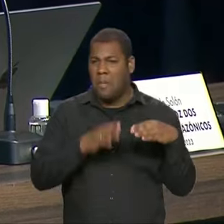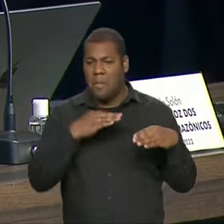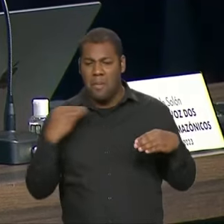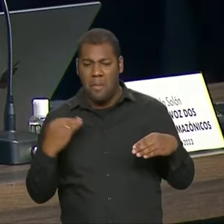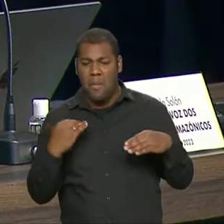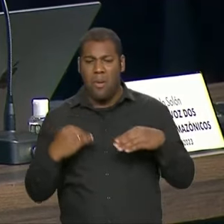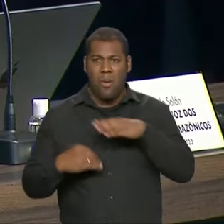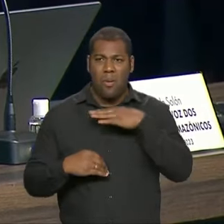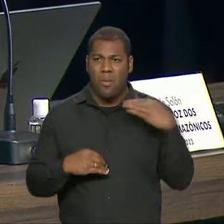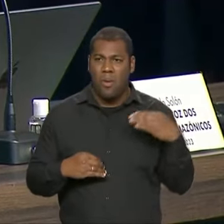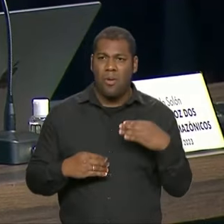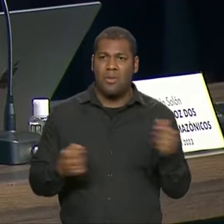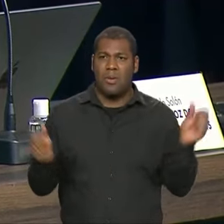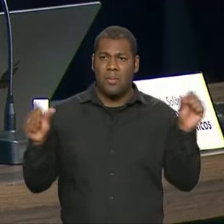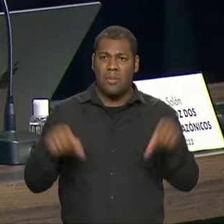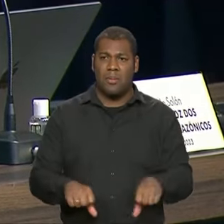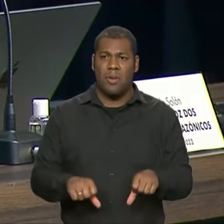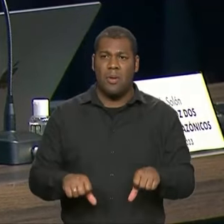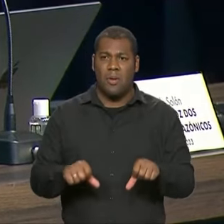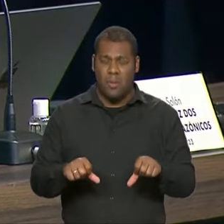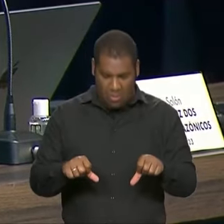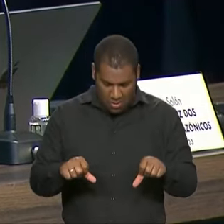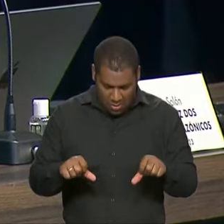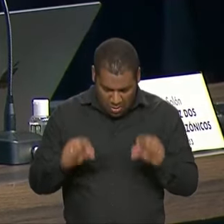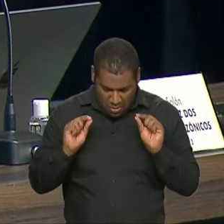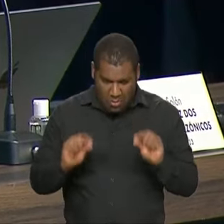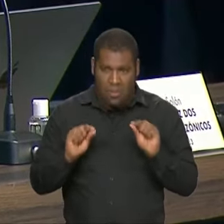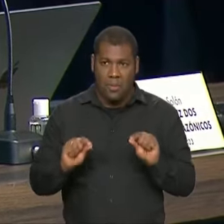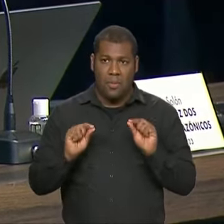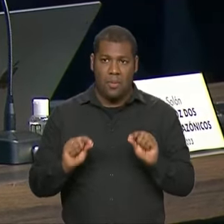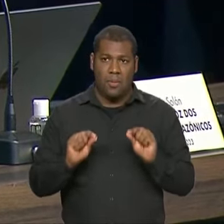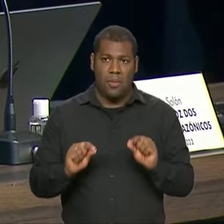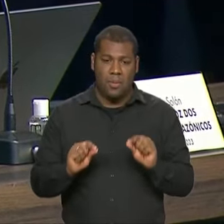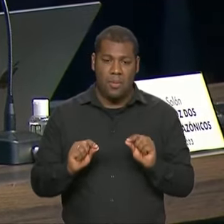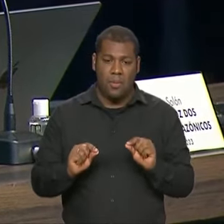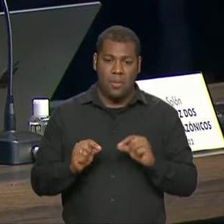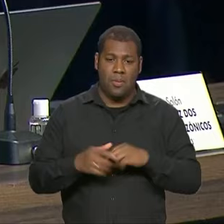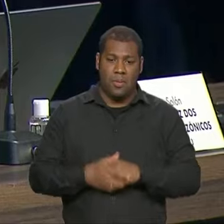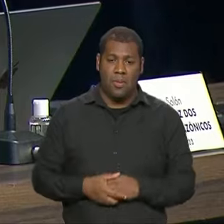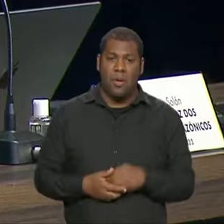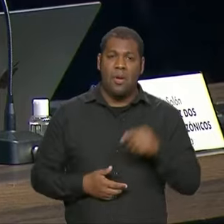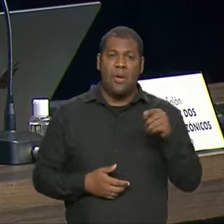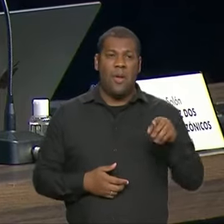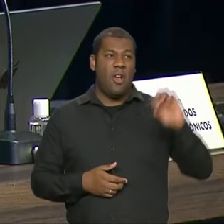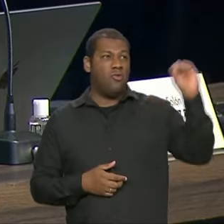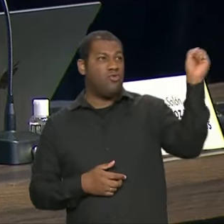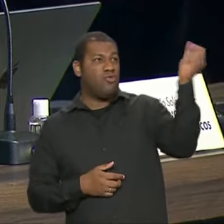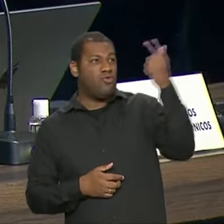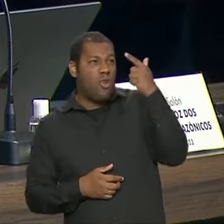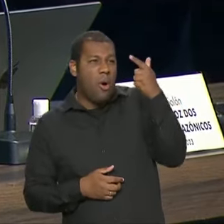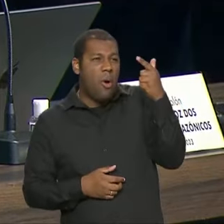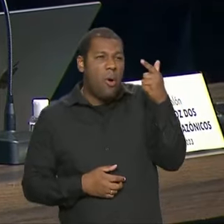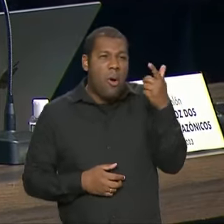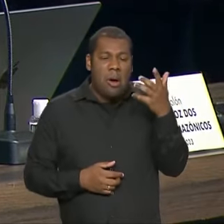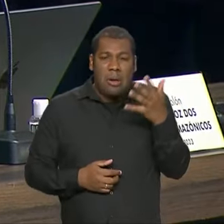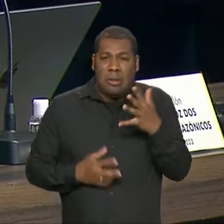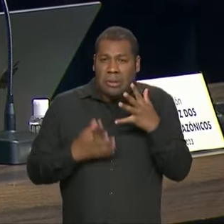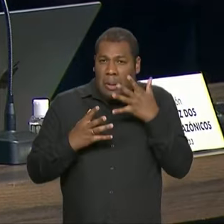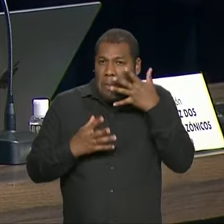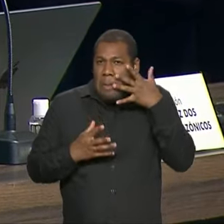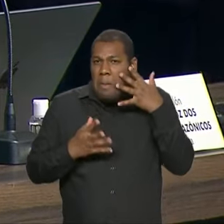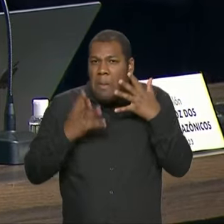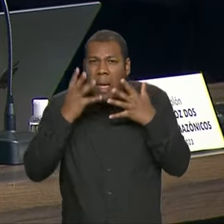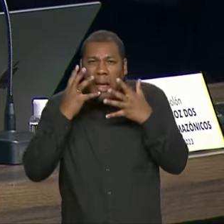morrer calcinado, é sentir que a sua pele se enruga queimando e que o fogo chega até os